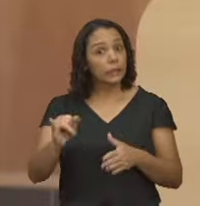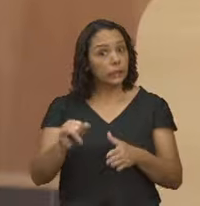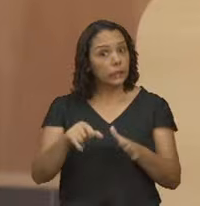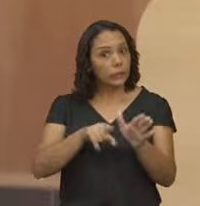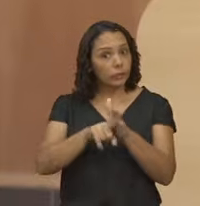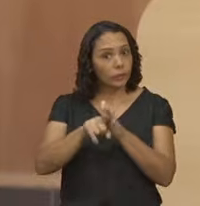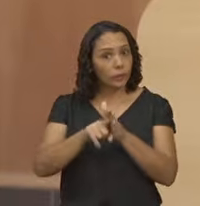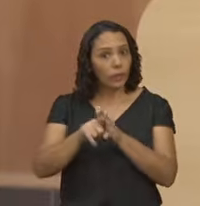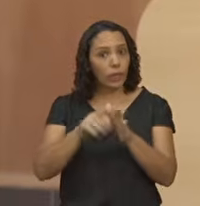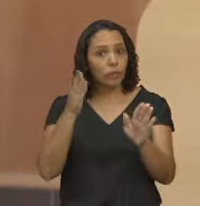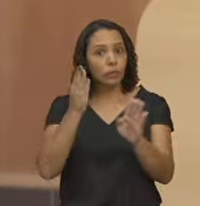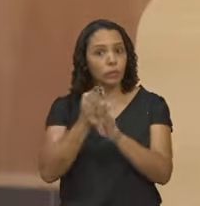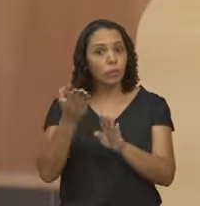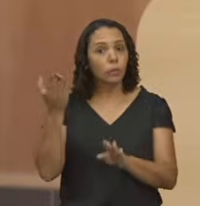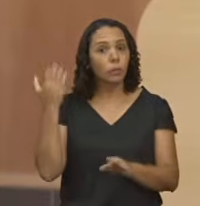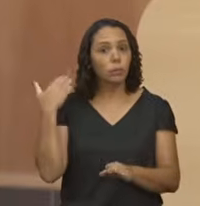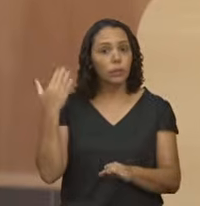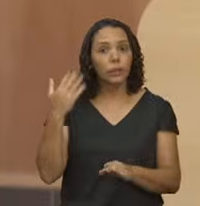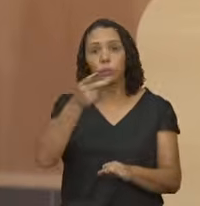passaram por isso e nunca nos contaram.